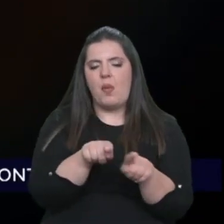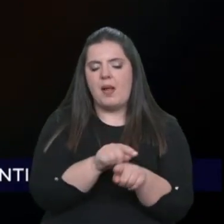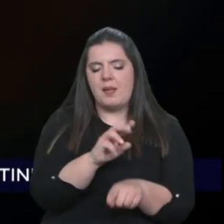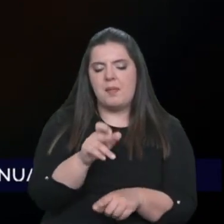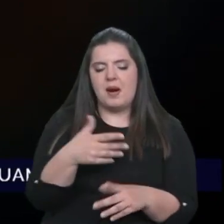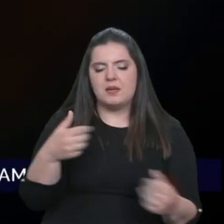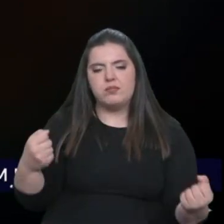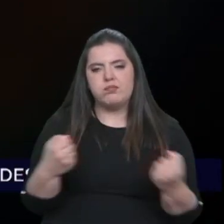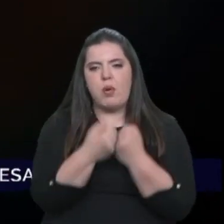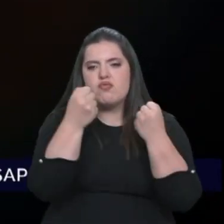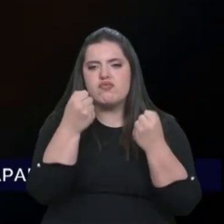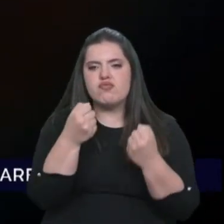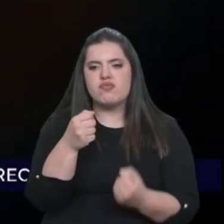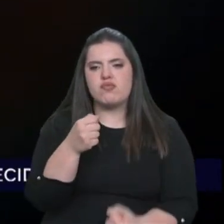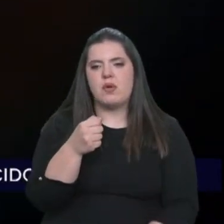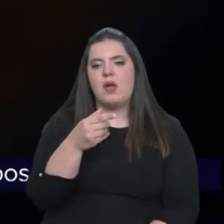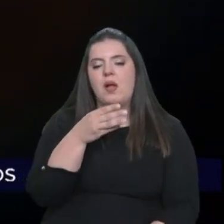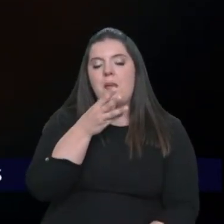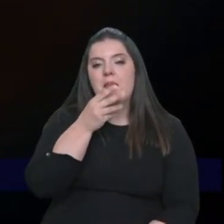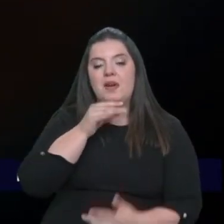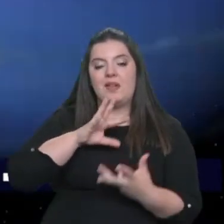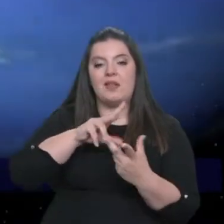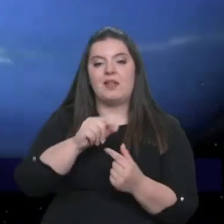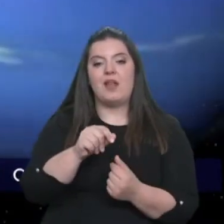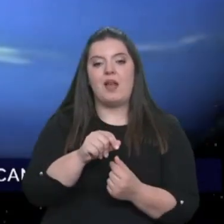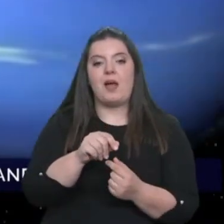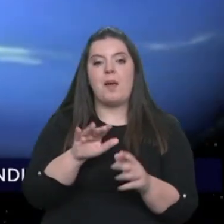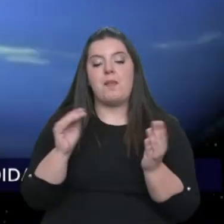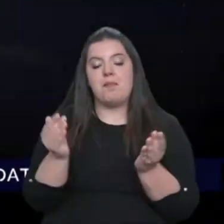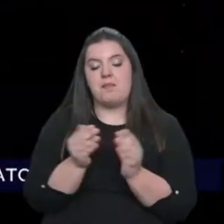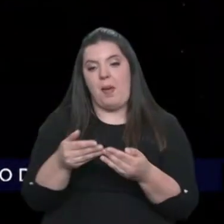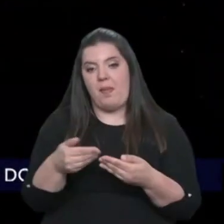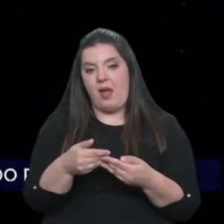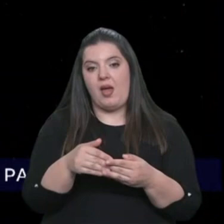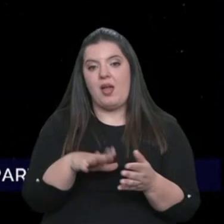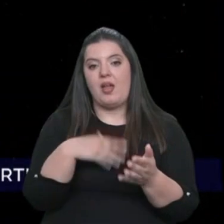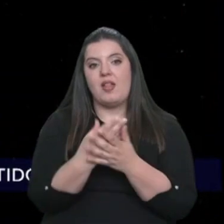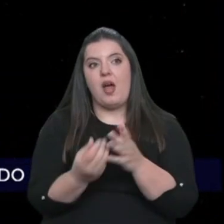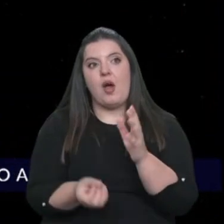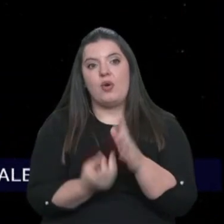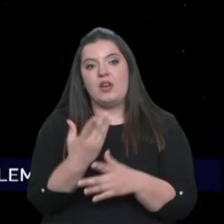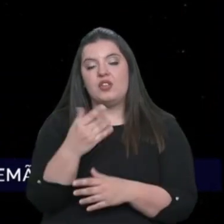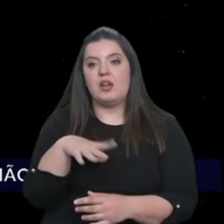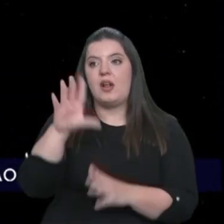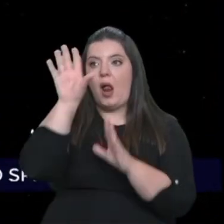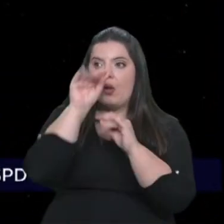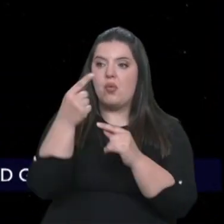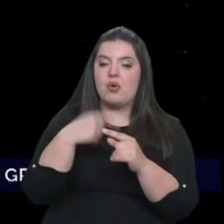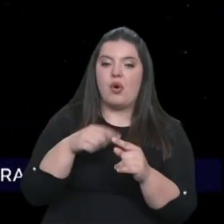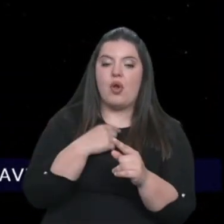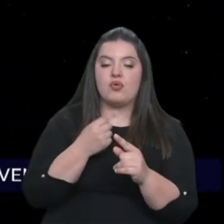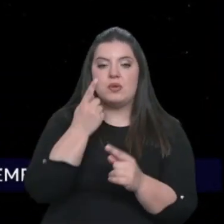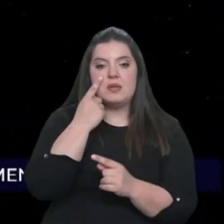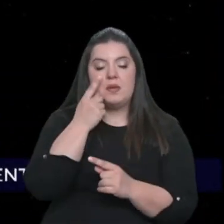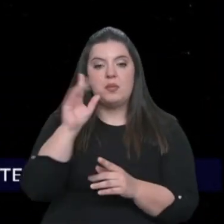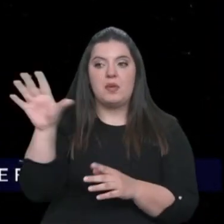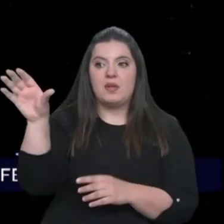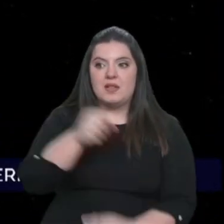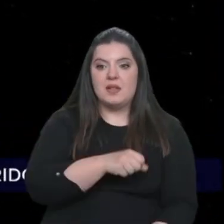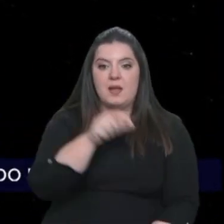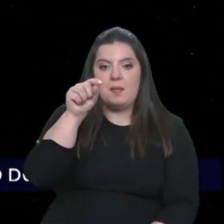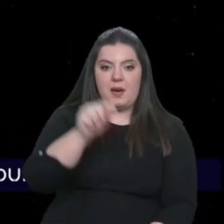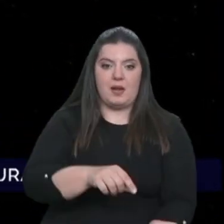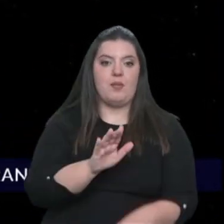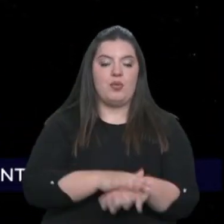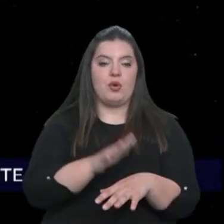com a Terra, bebê, e deu origem à Lua que nós conhecemos. Portanto, eventualmente, a Lua que nós conhecemos pode ter sido trazida para cá,